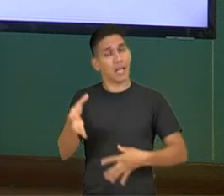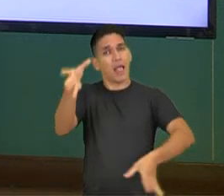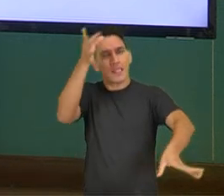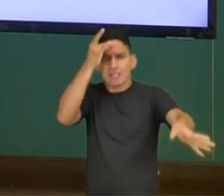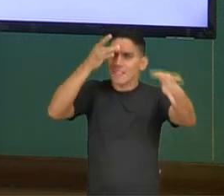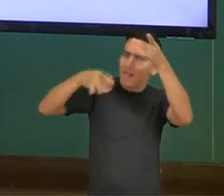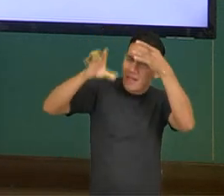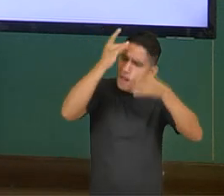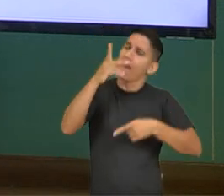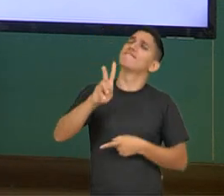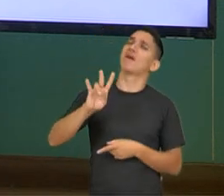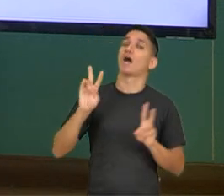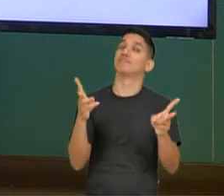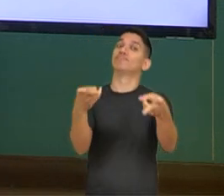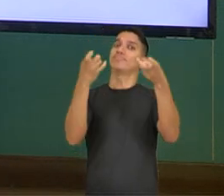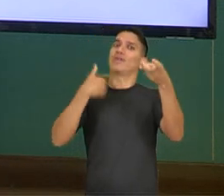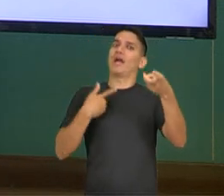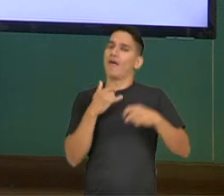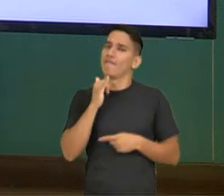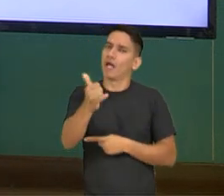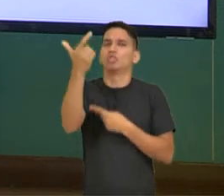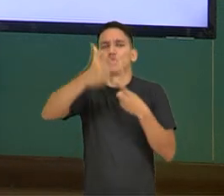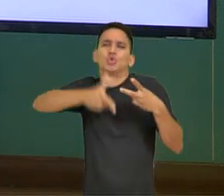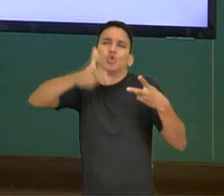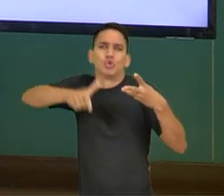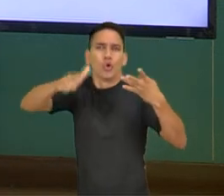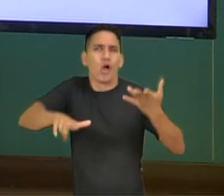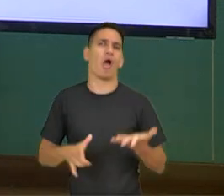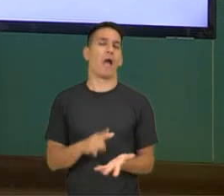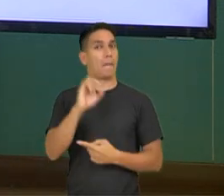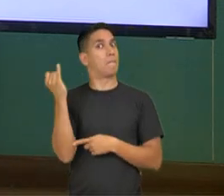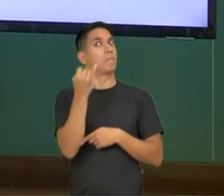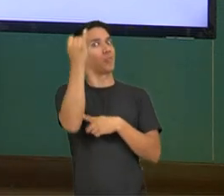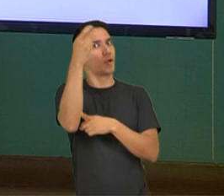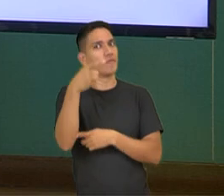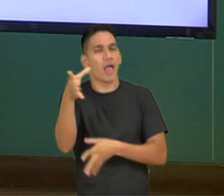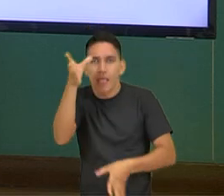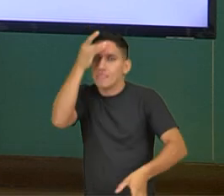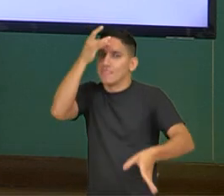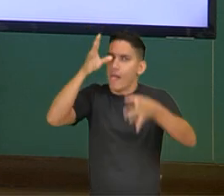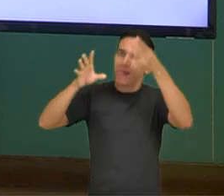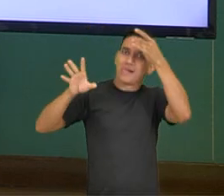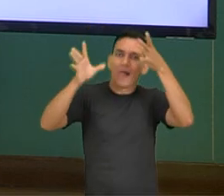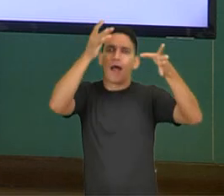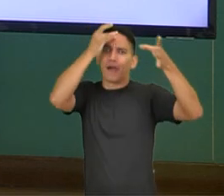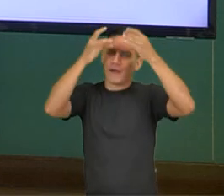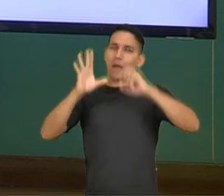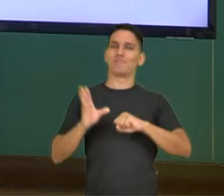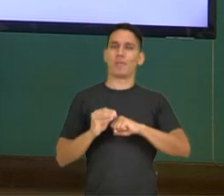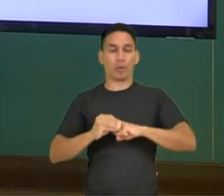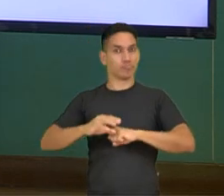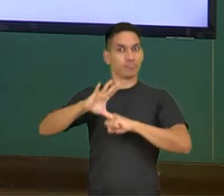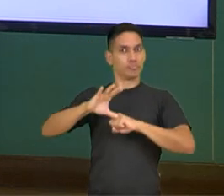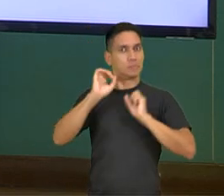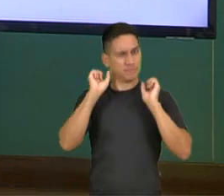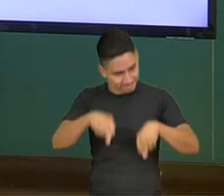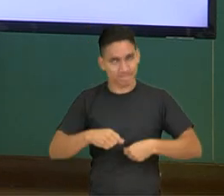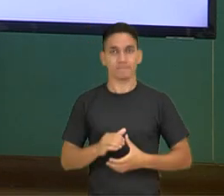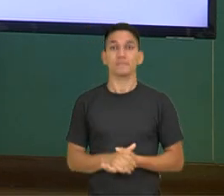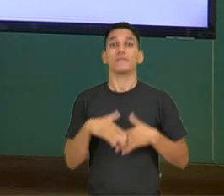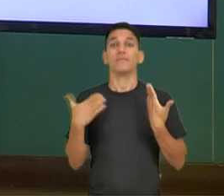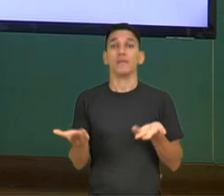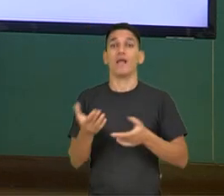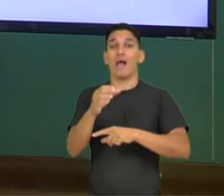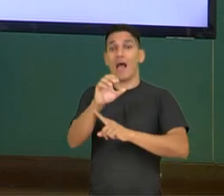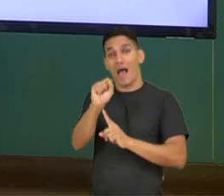vai ouvir muito eu repetir alguns pontos importantes e aí você vai fixando o conhecimento. Sim, os